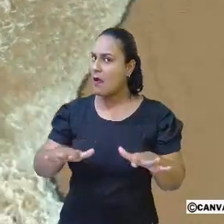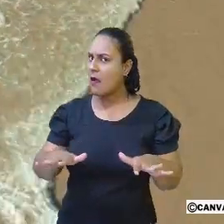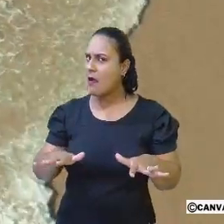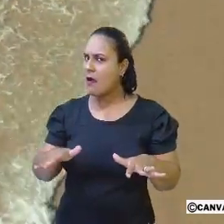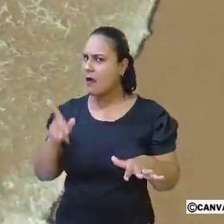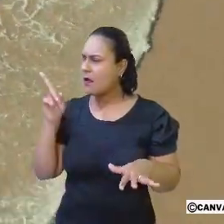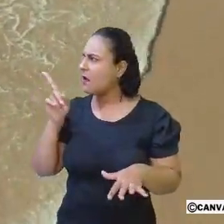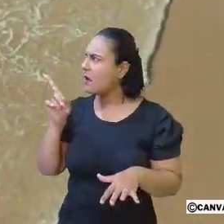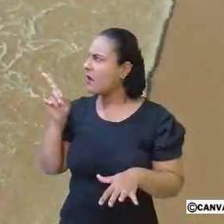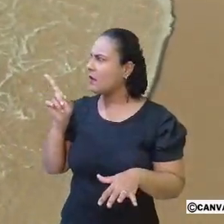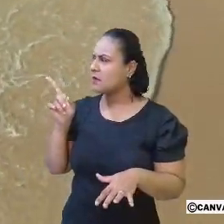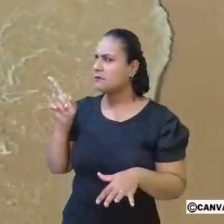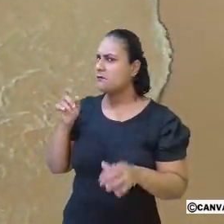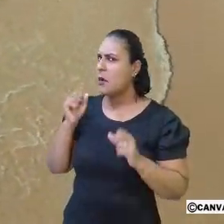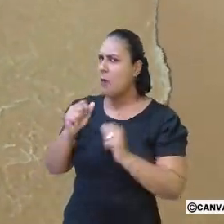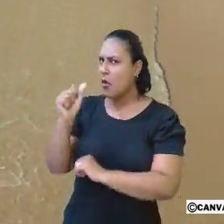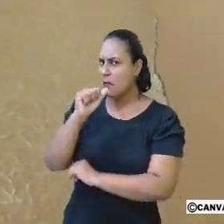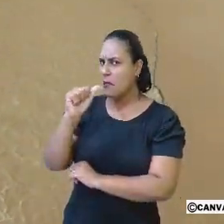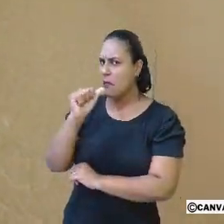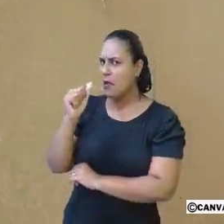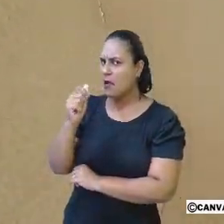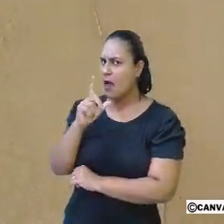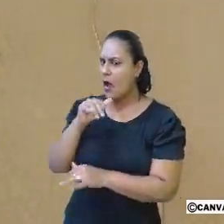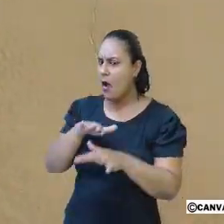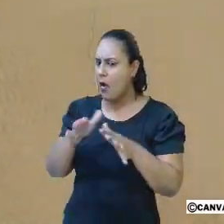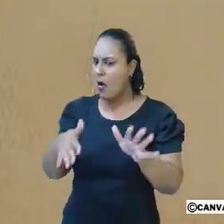consumir essa água, a água dos mares?